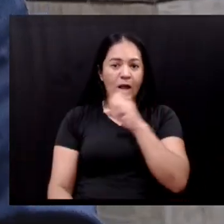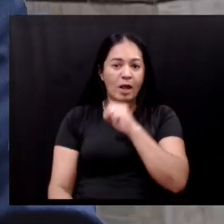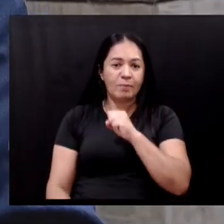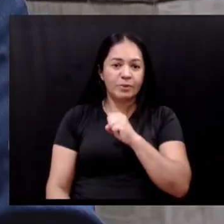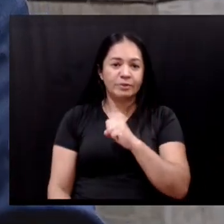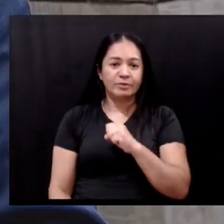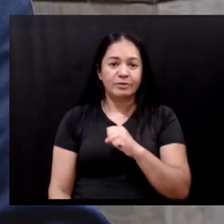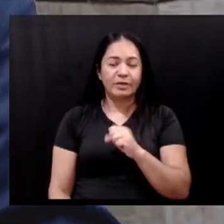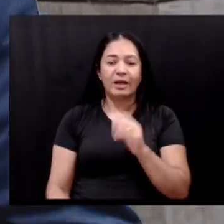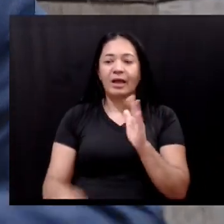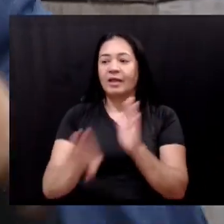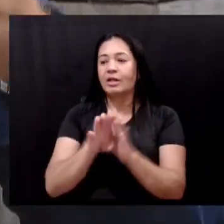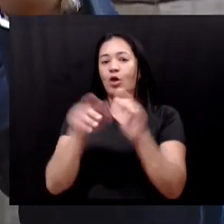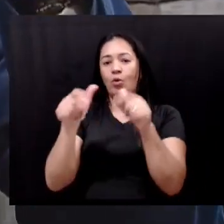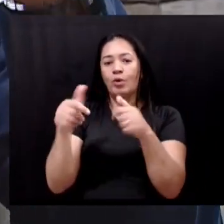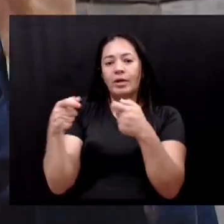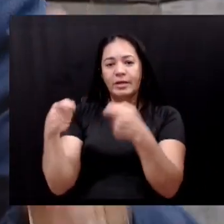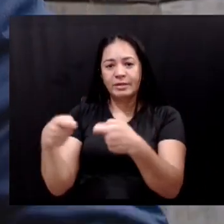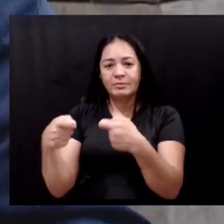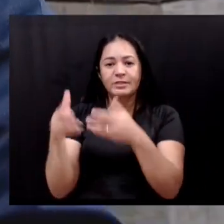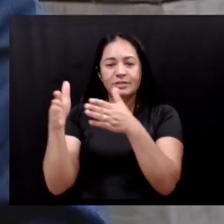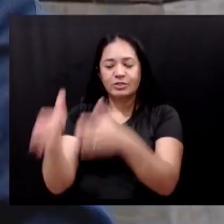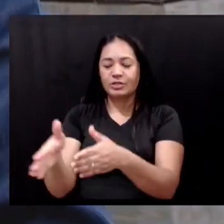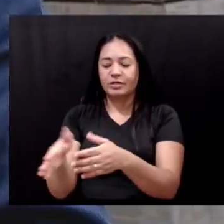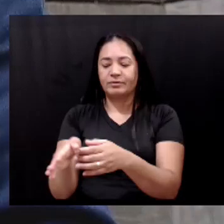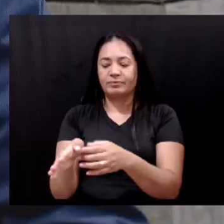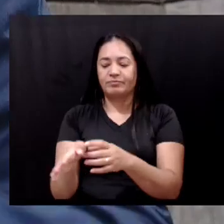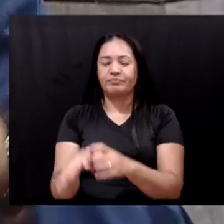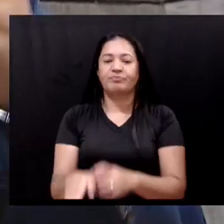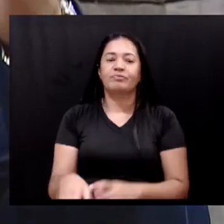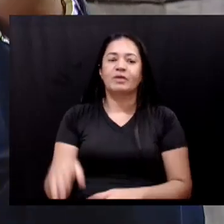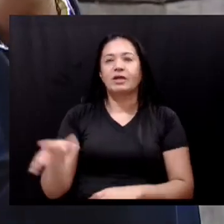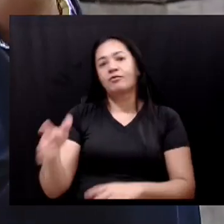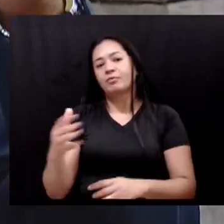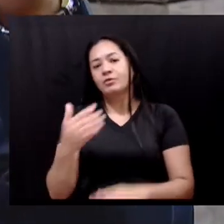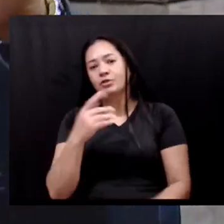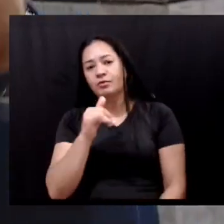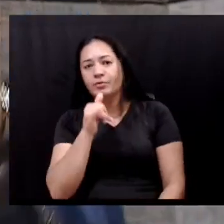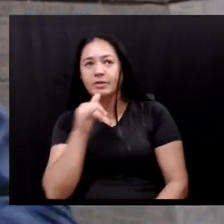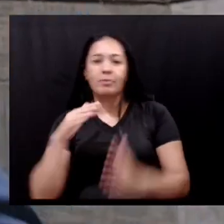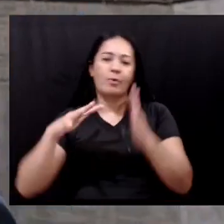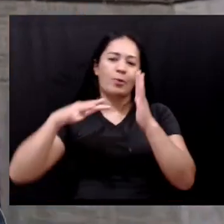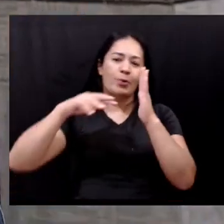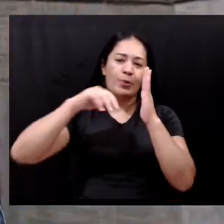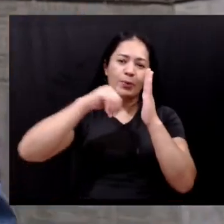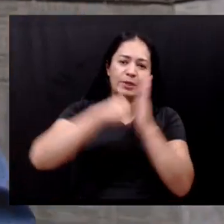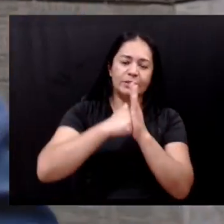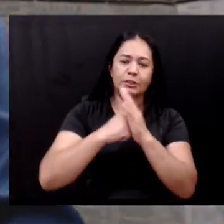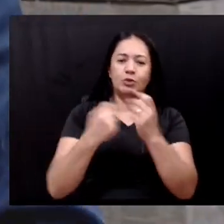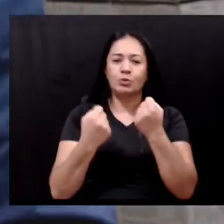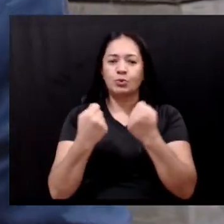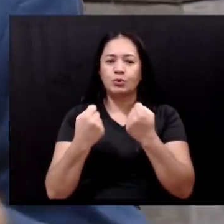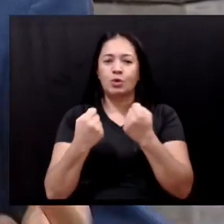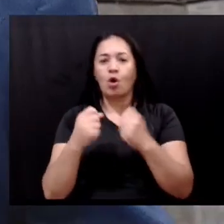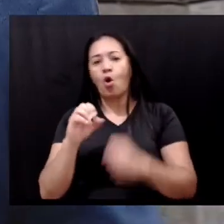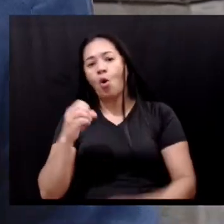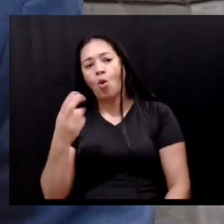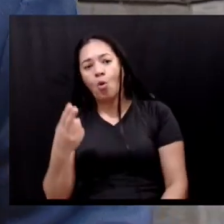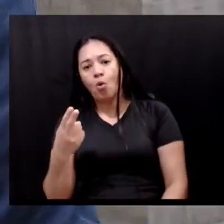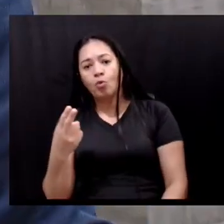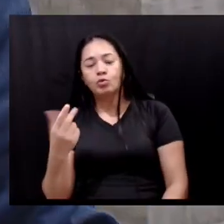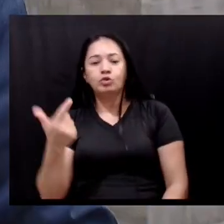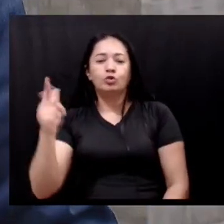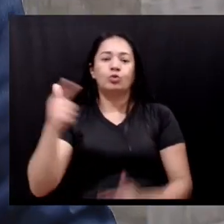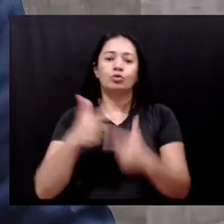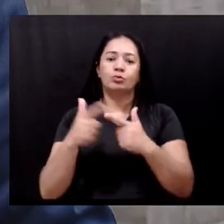eles precisam chegar, que é ali num acidente de carro, que é numa operação importante de urgência para o